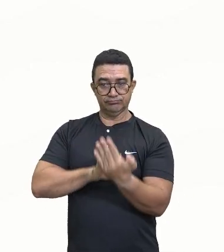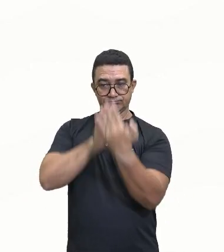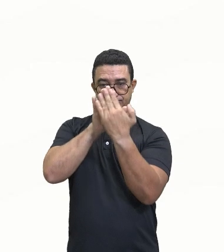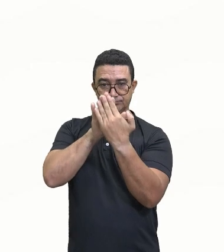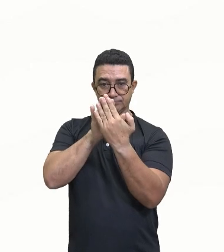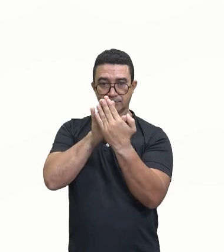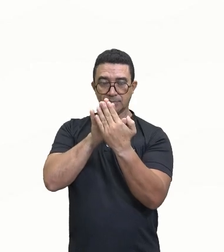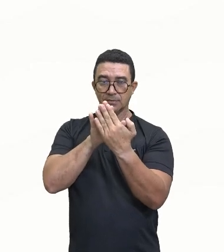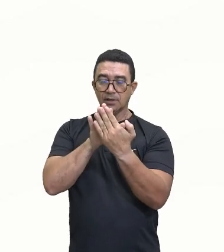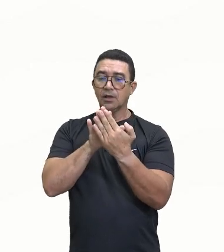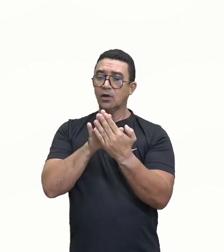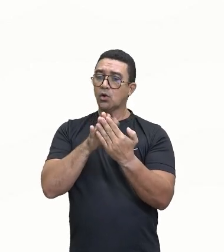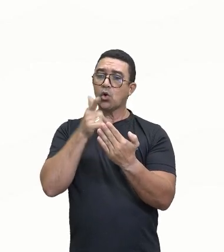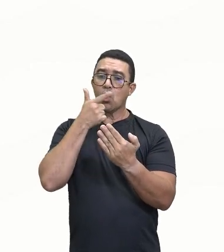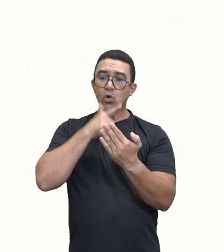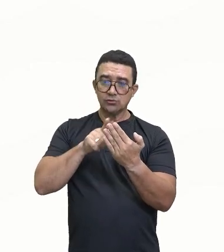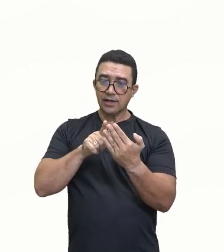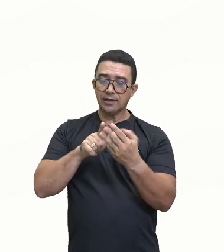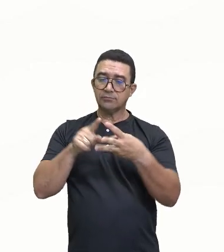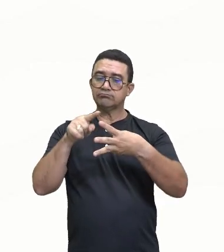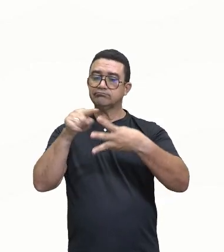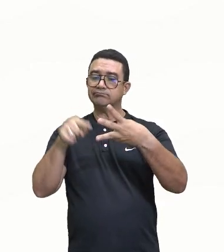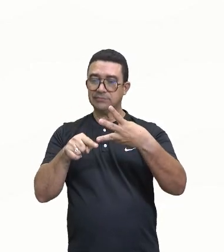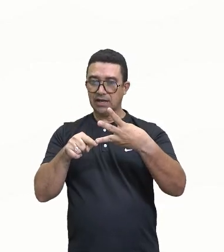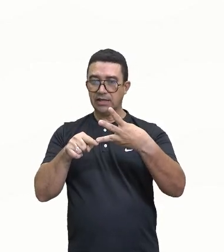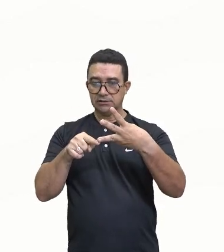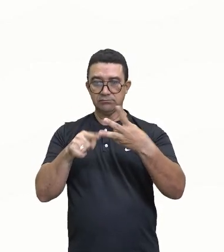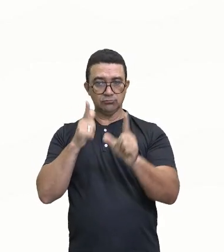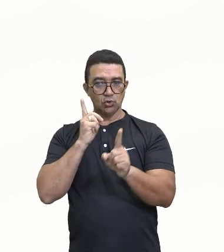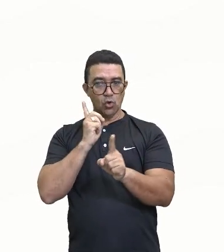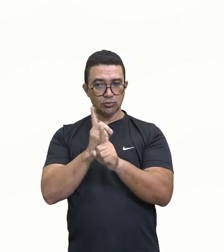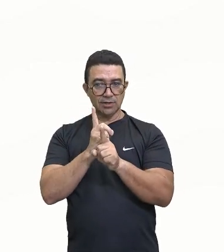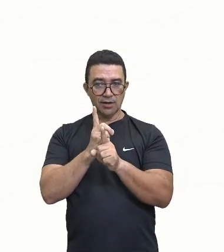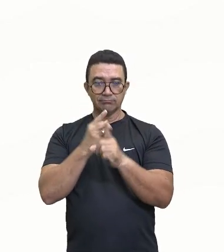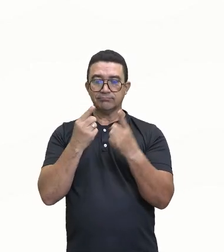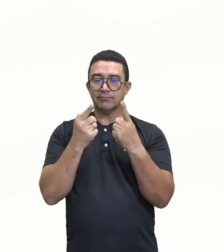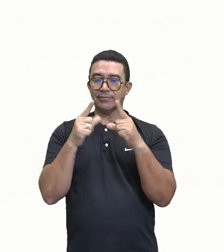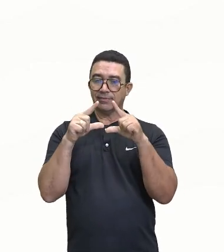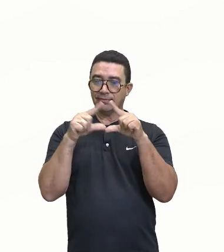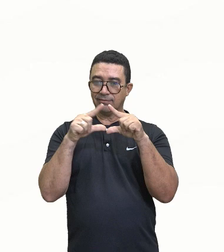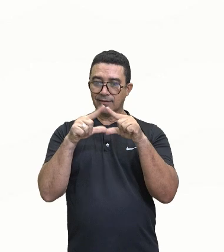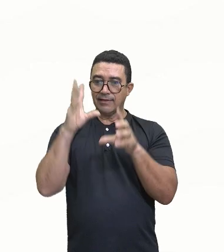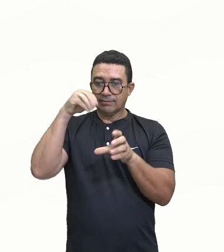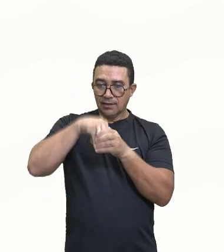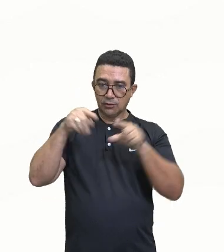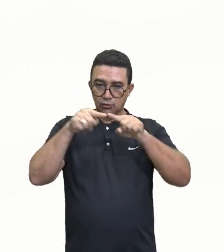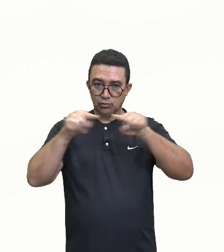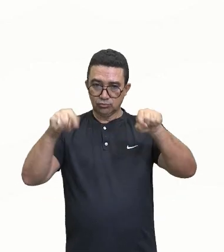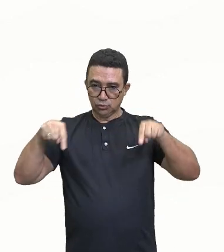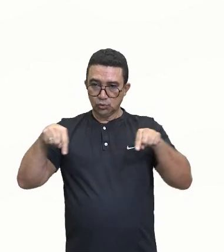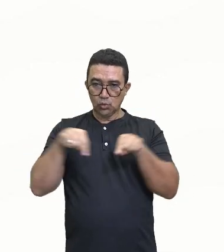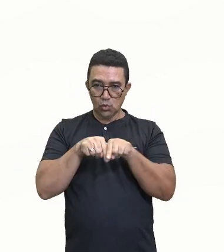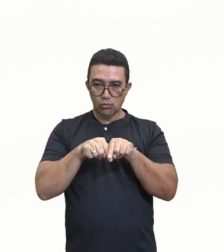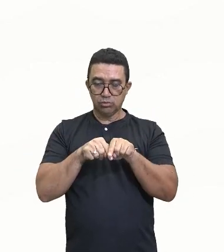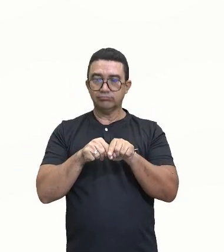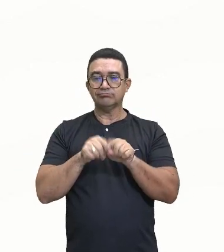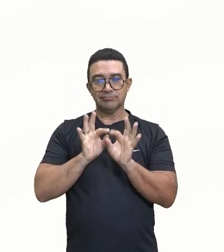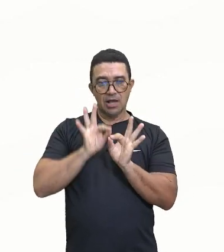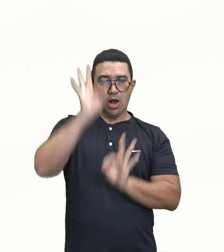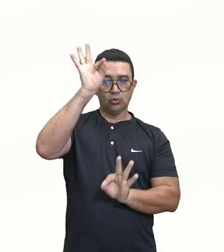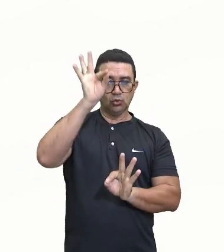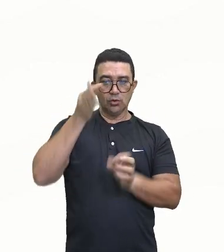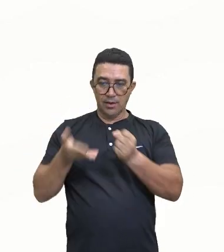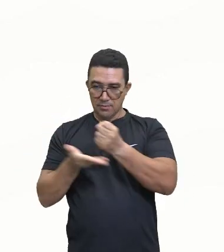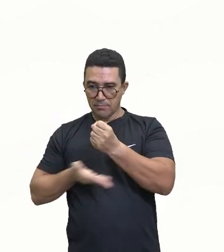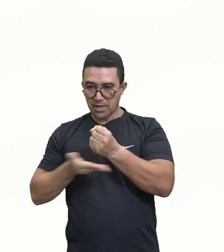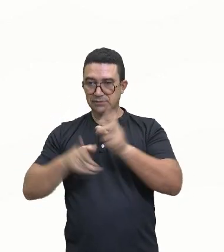você vai conseguir encaixar 3 pirâmides congruentes dentro de um cubo, com mesma altura e mesma